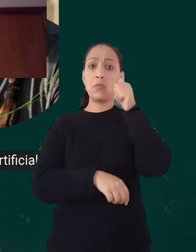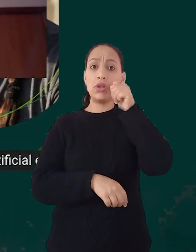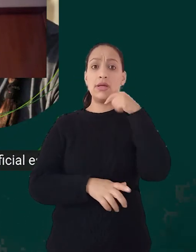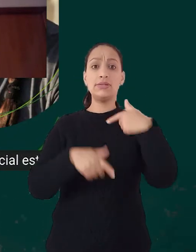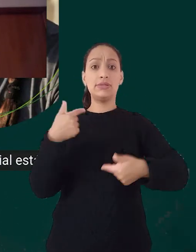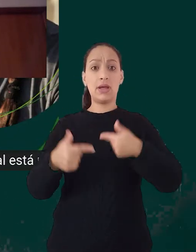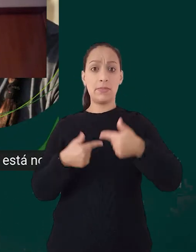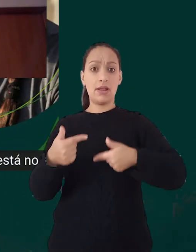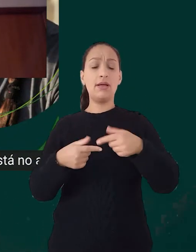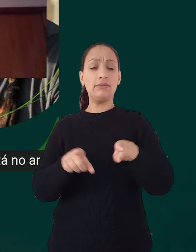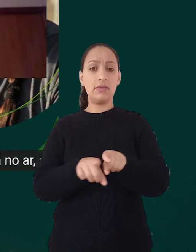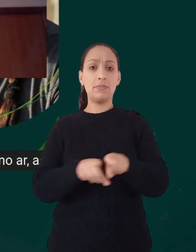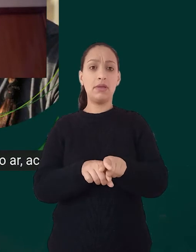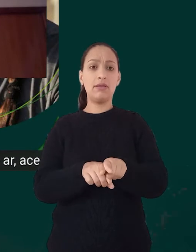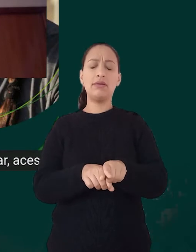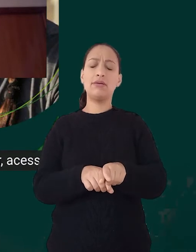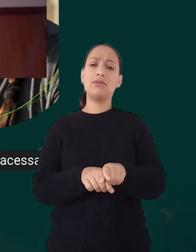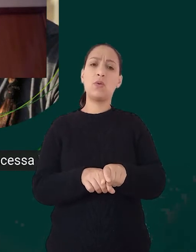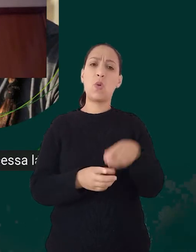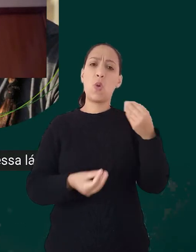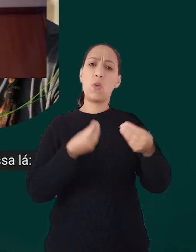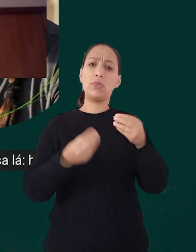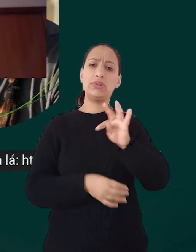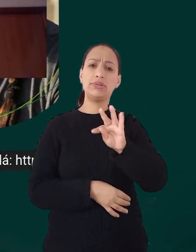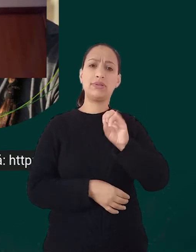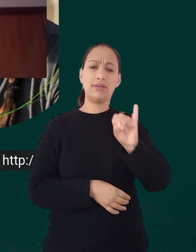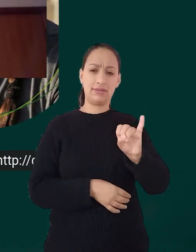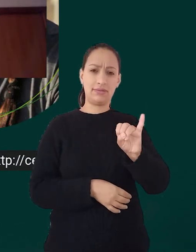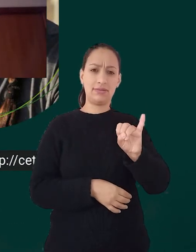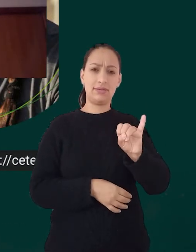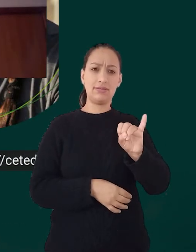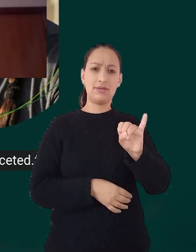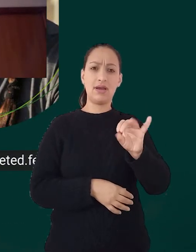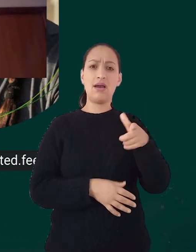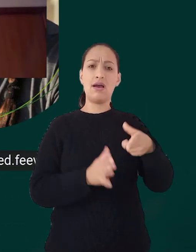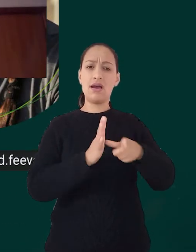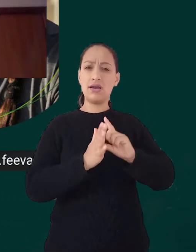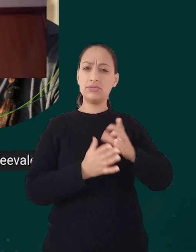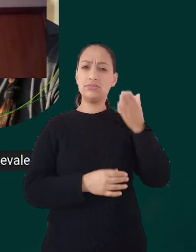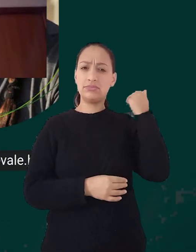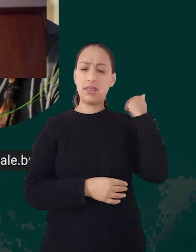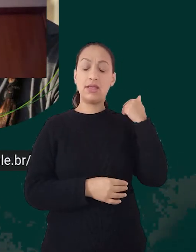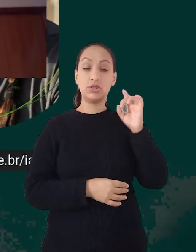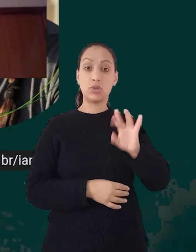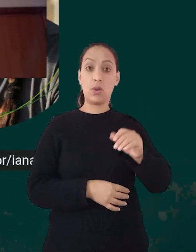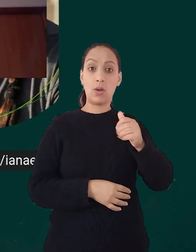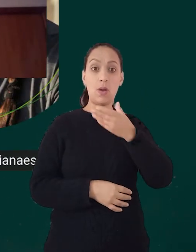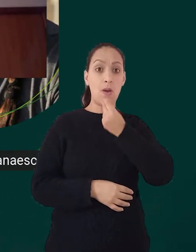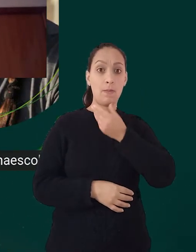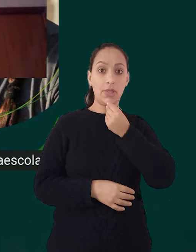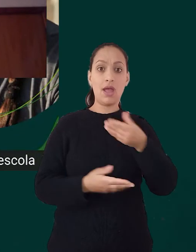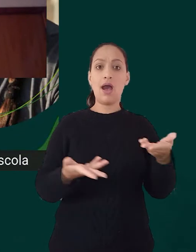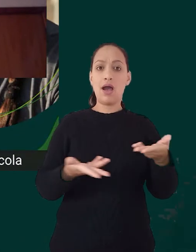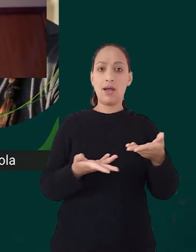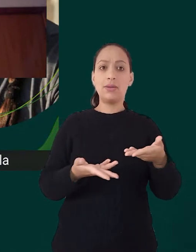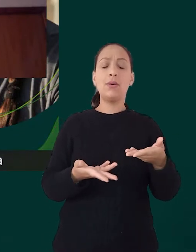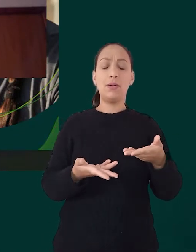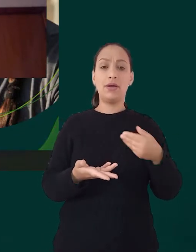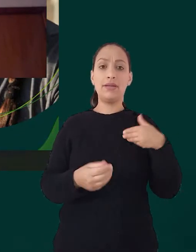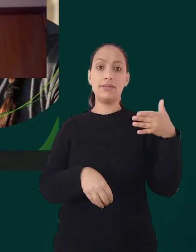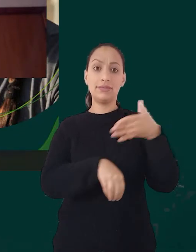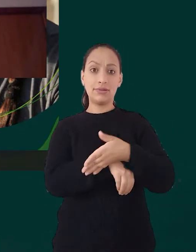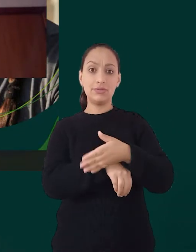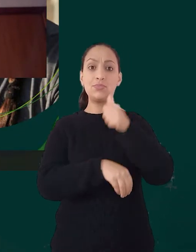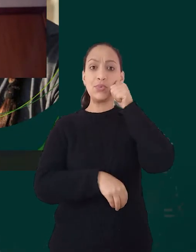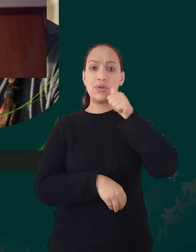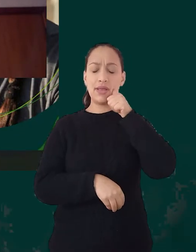trabalhando, tá? A gente, assim como o ramo de TI era majoritariamente masculino, cada vez está adentrando mais mulheres,